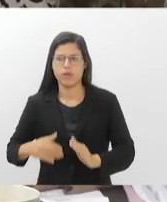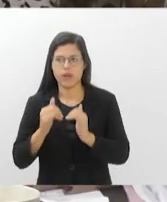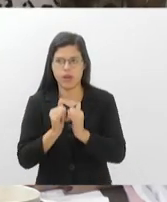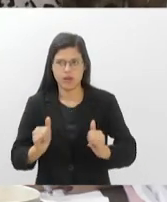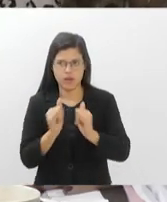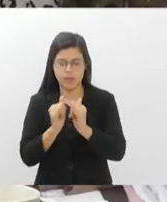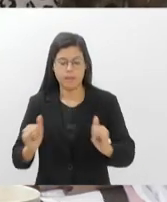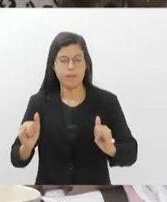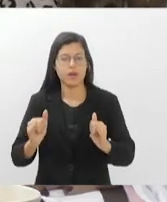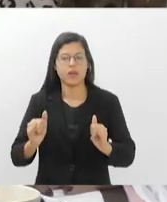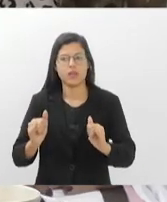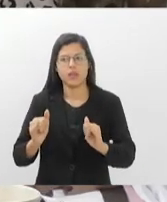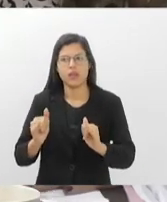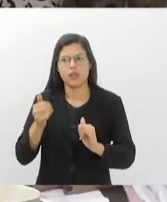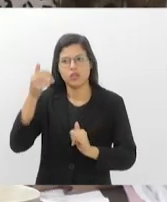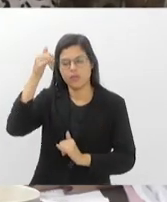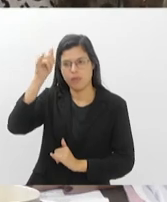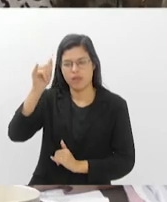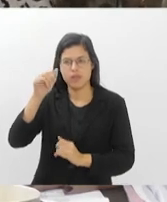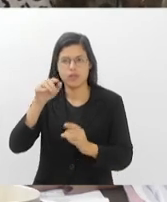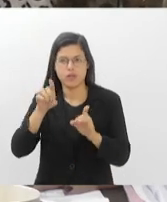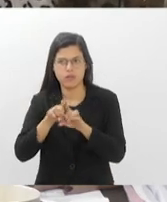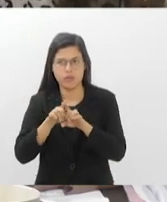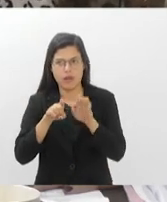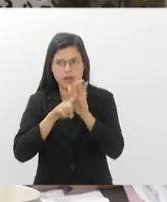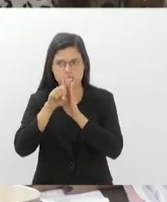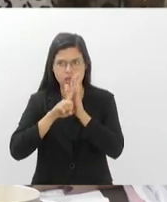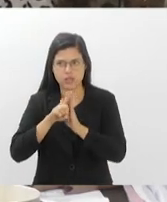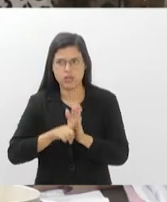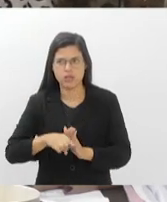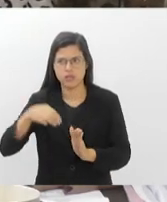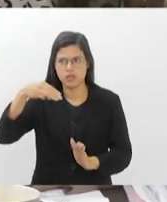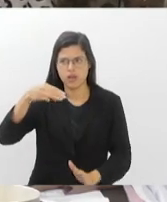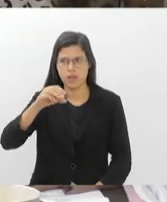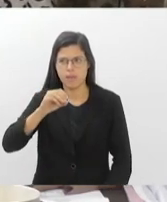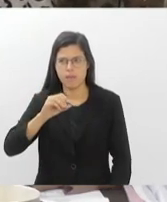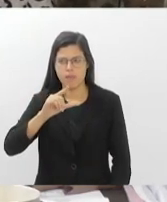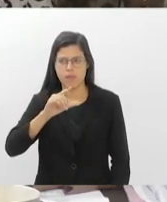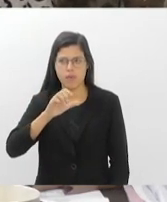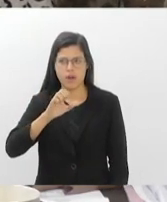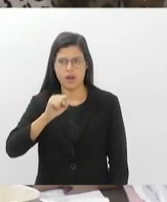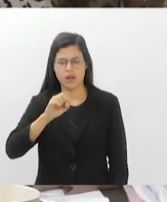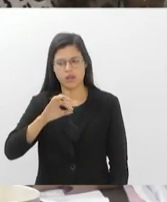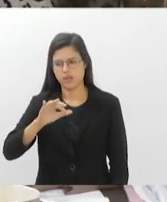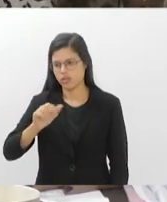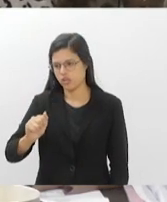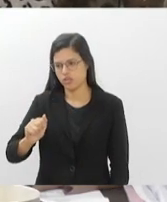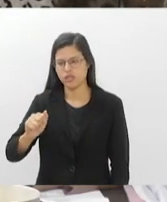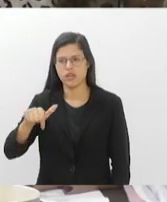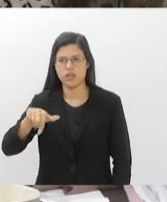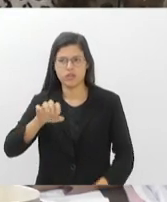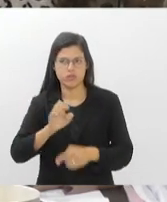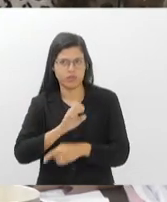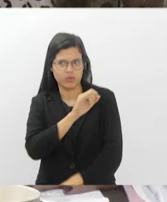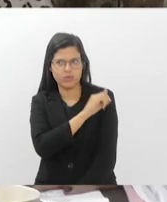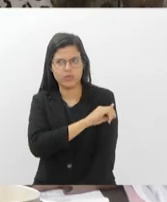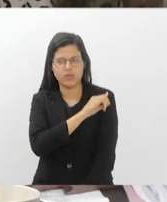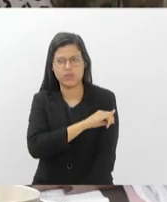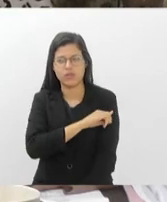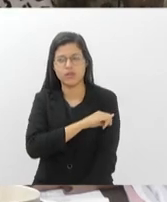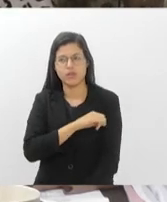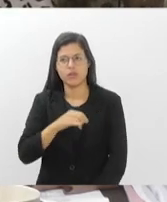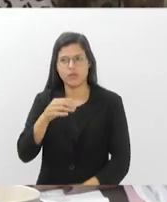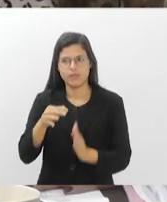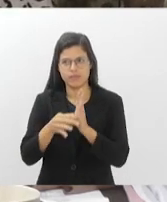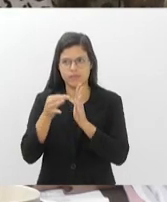permanentes de prevenção, diagnóstico e tratamento da moléstia toxoplasmose no âmbito do Estado do Rio de Janeiro. Parecer